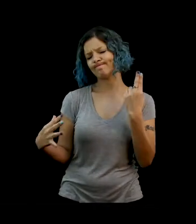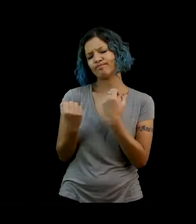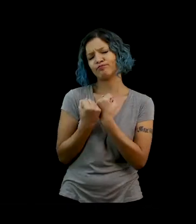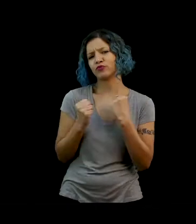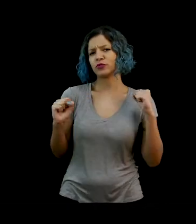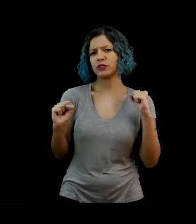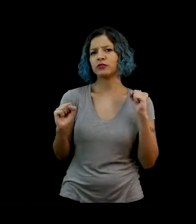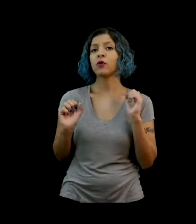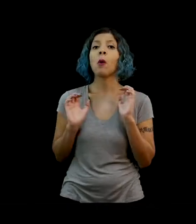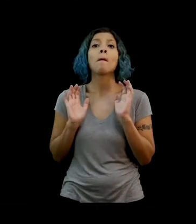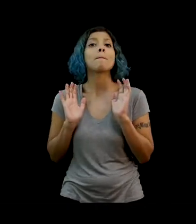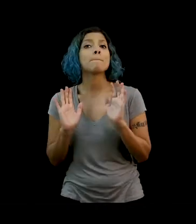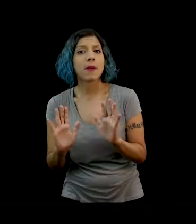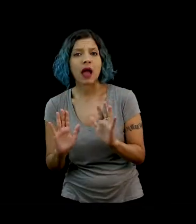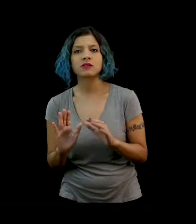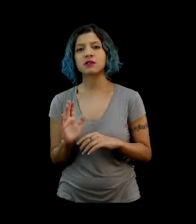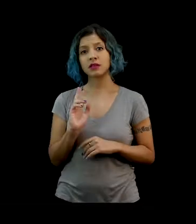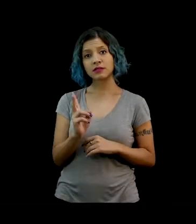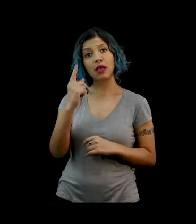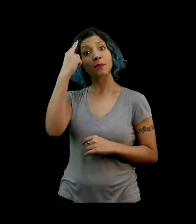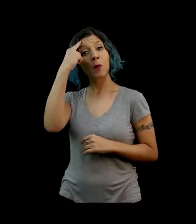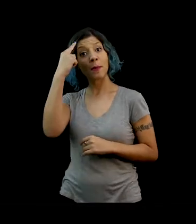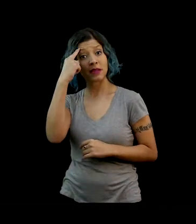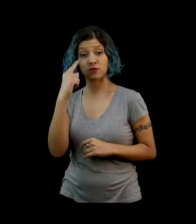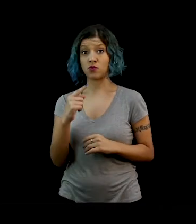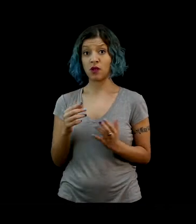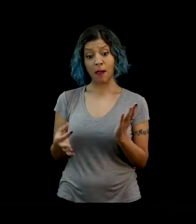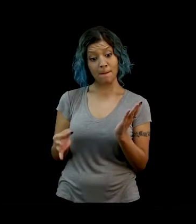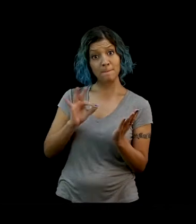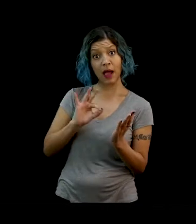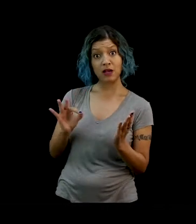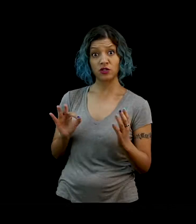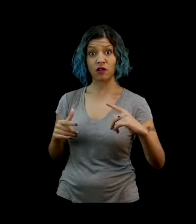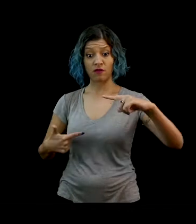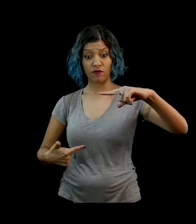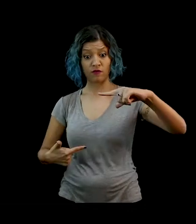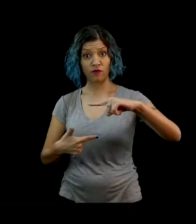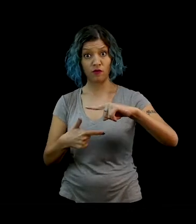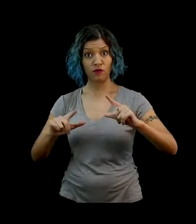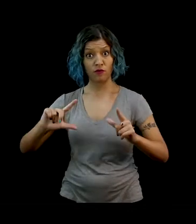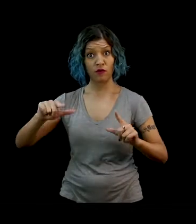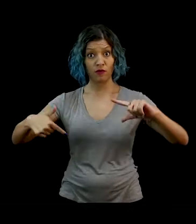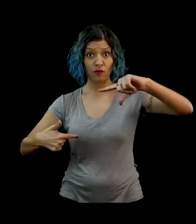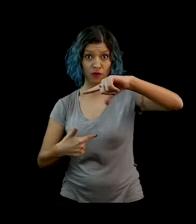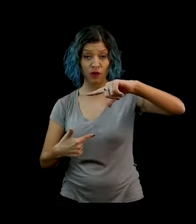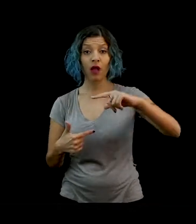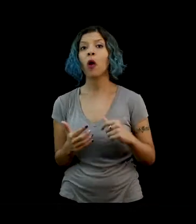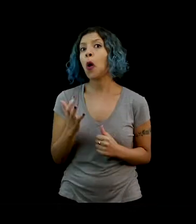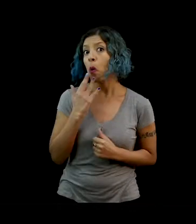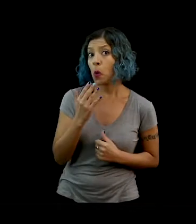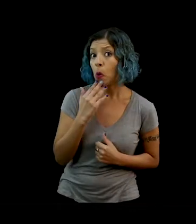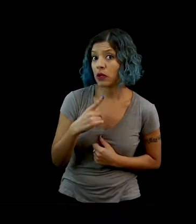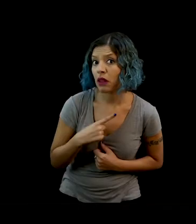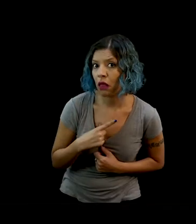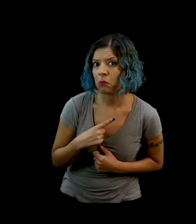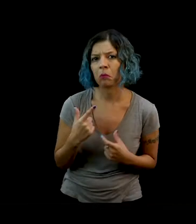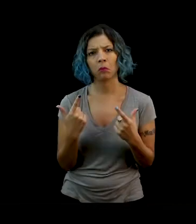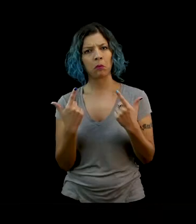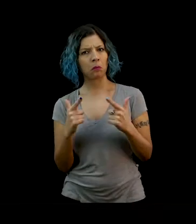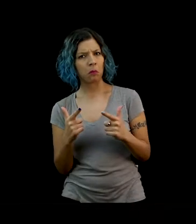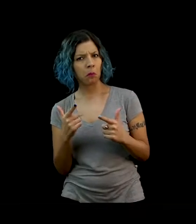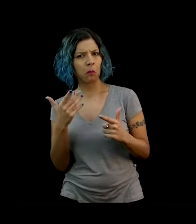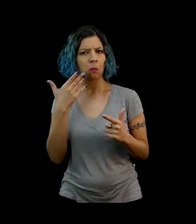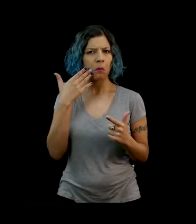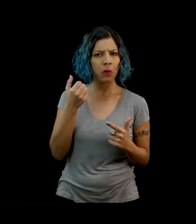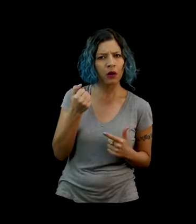da página se ele vai ser colorido ou não Porque para mim pelo menos é importante ainda ter esse